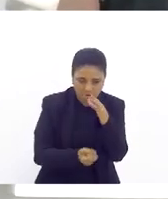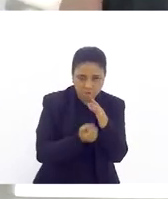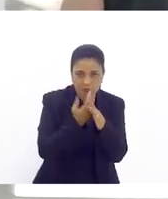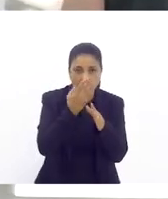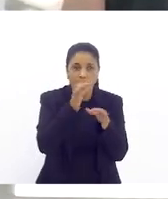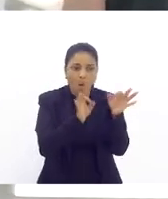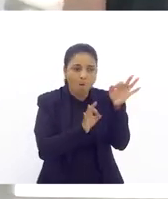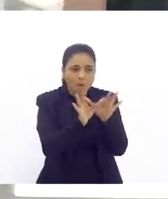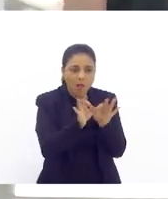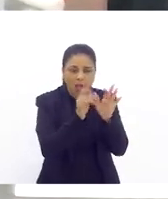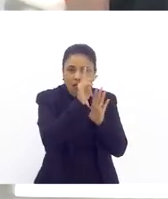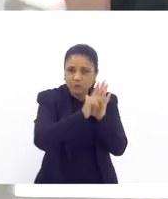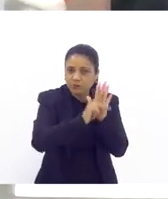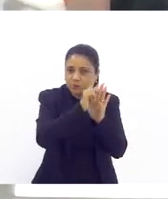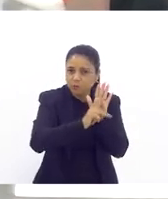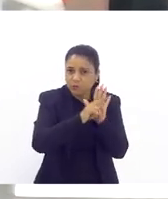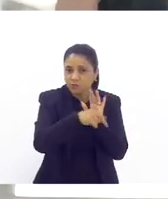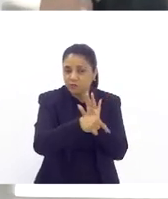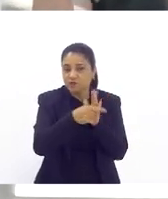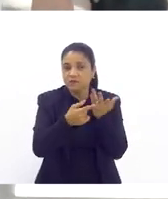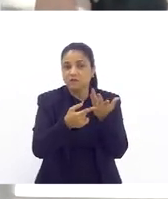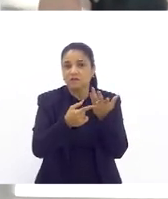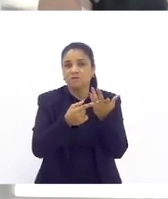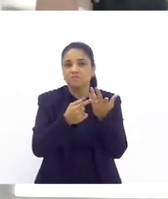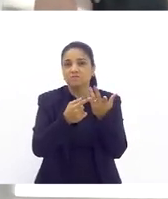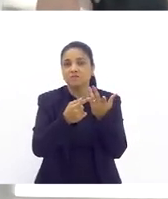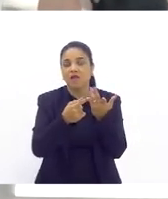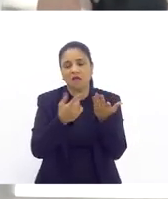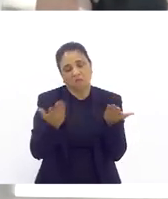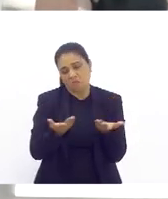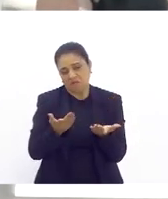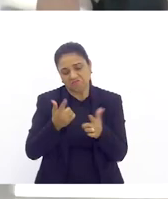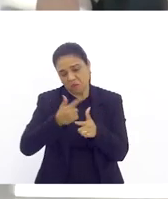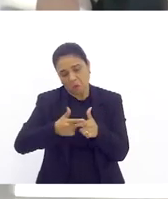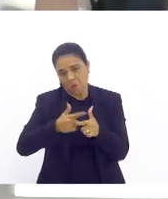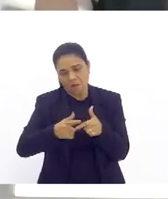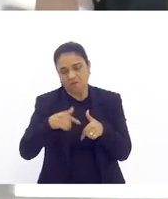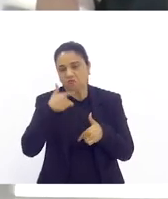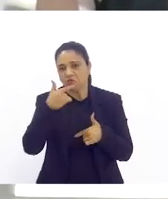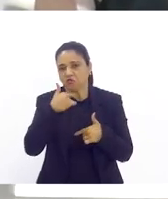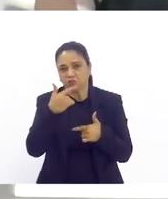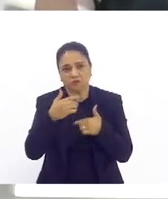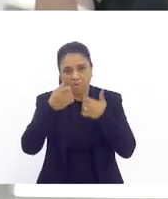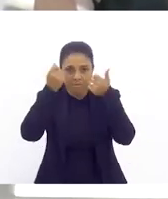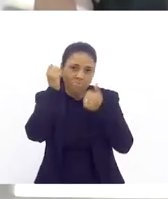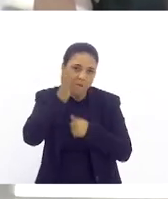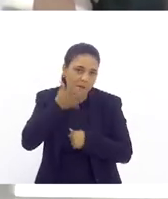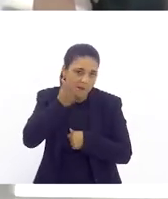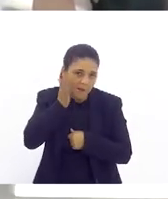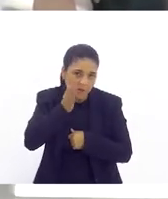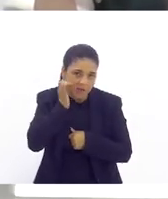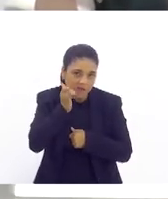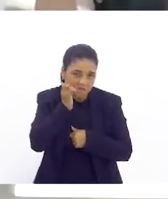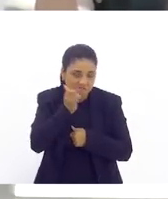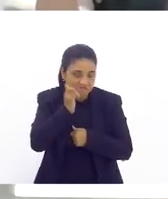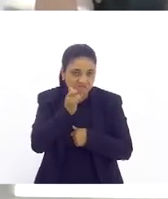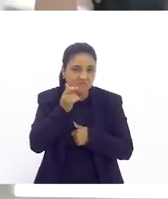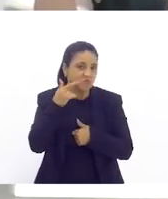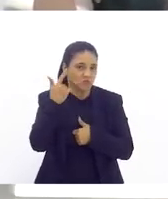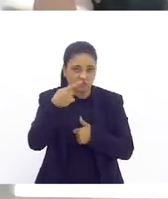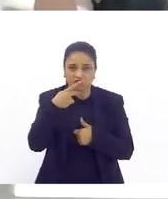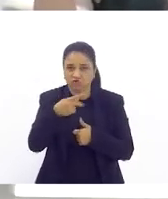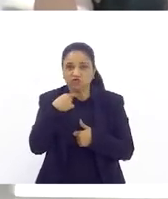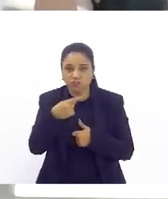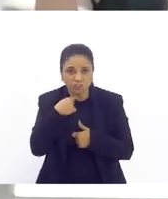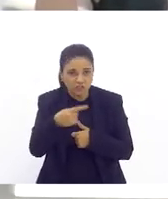que por contingências E aí não convém né agora a gente levantar não foi né dentro da sua